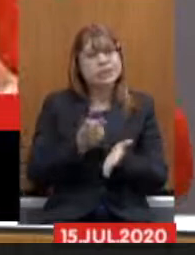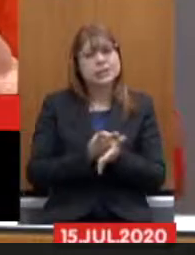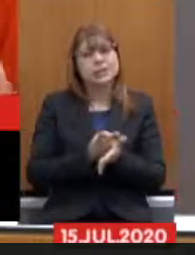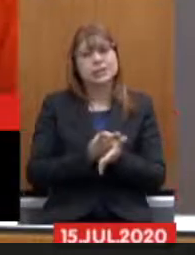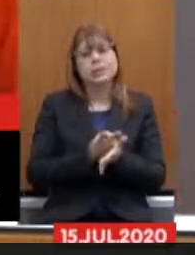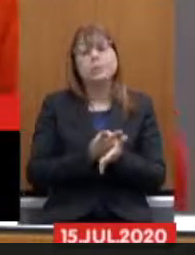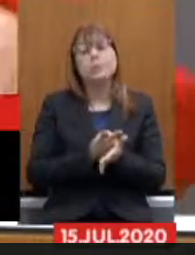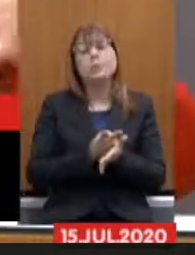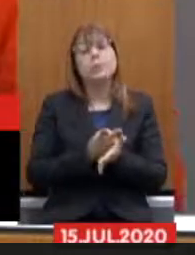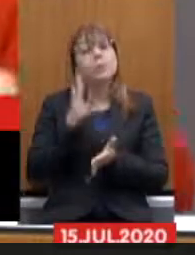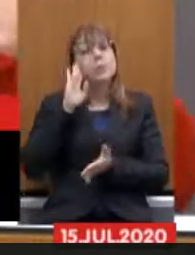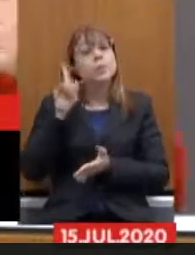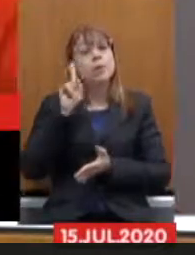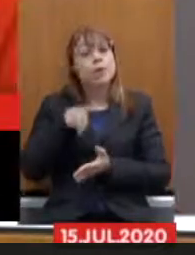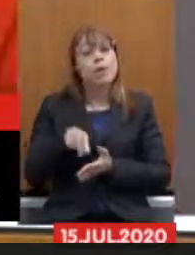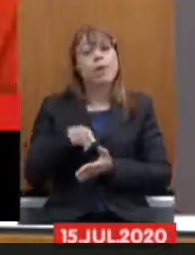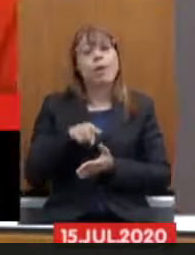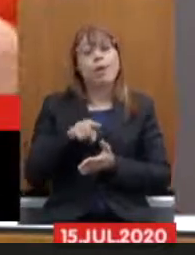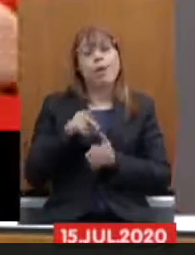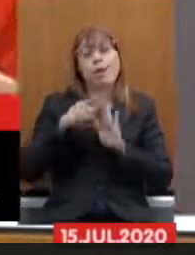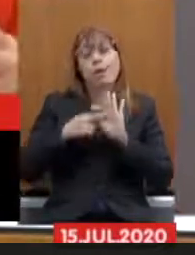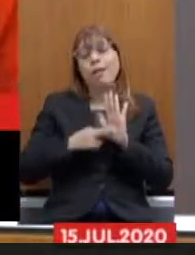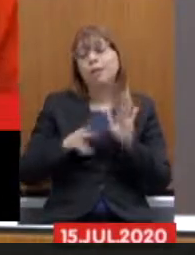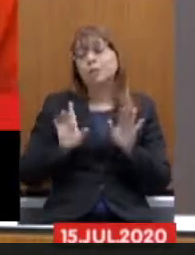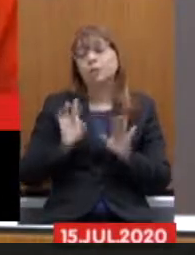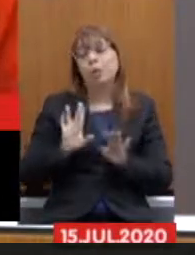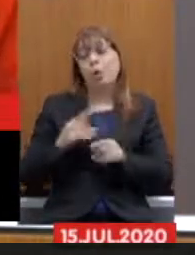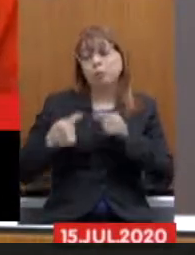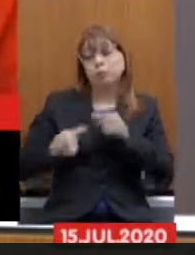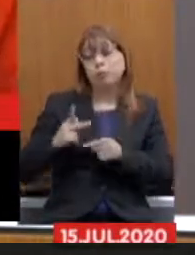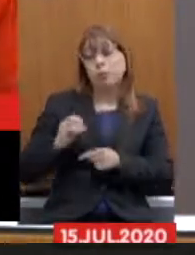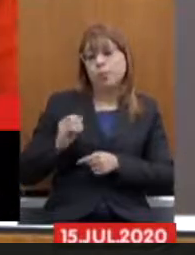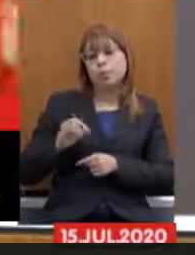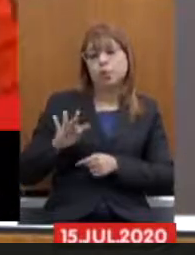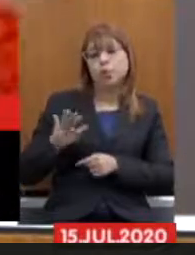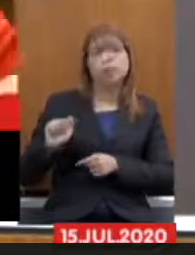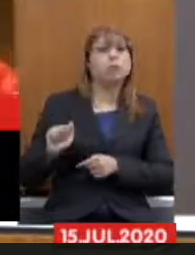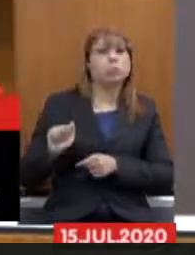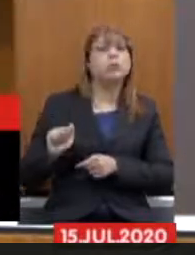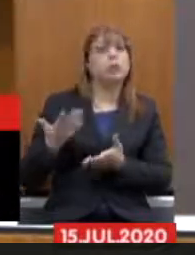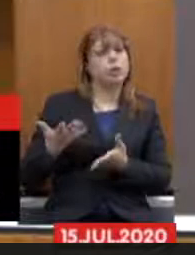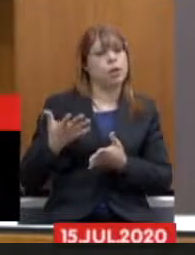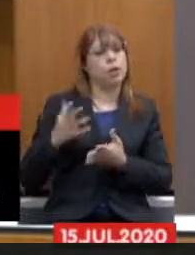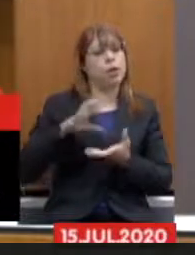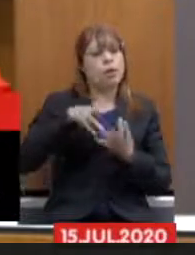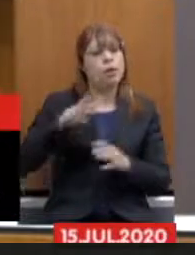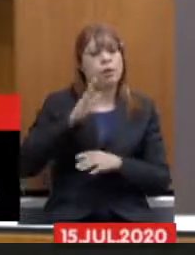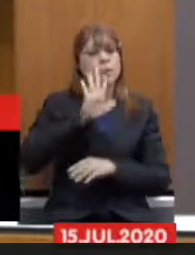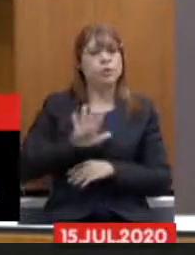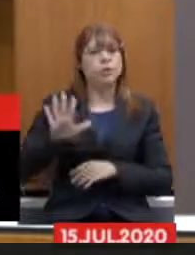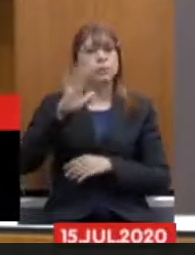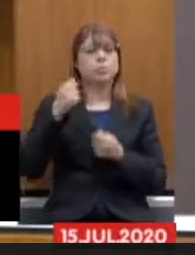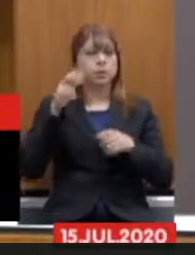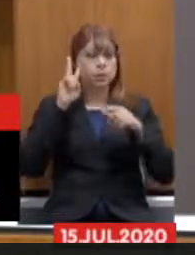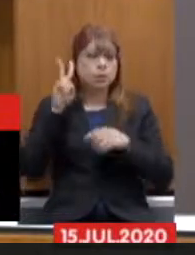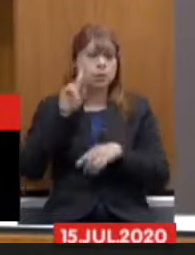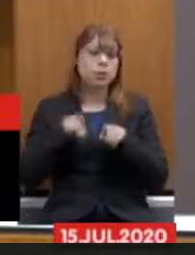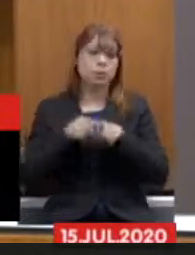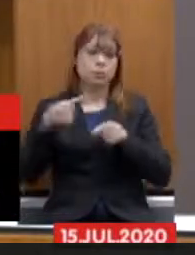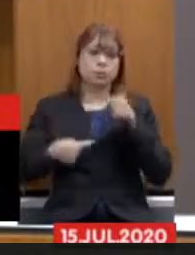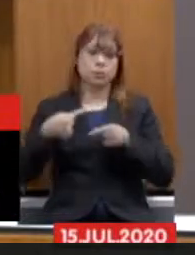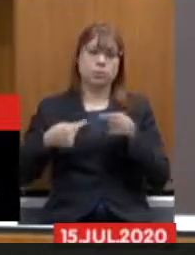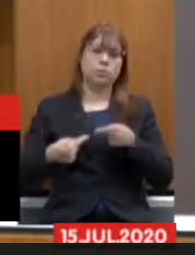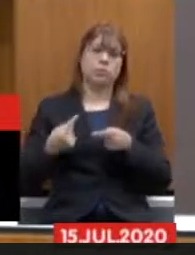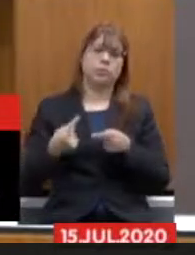será antes de tudo uma agenda política então esse contexto da reforma nacional precisa ser lembrado nos debates nós